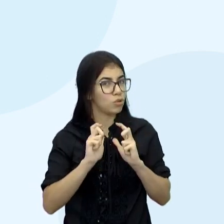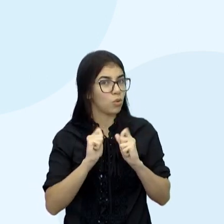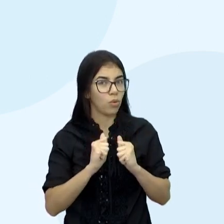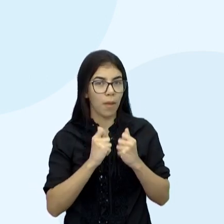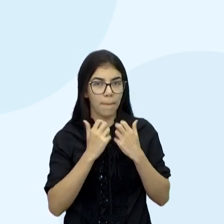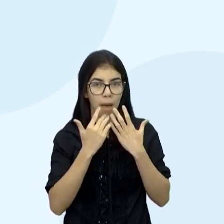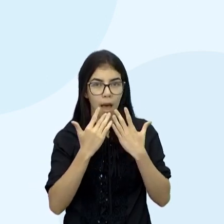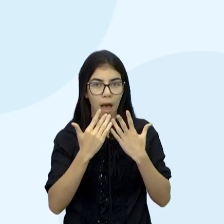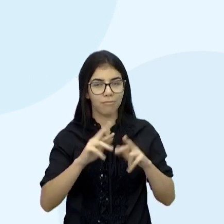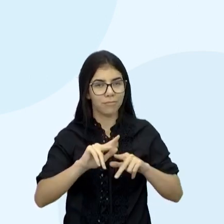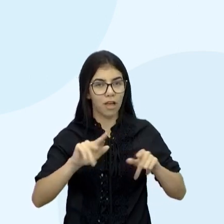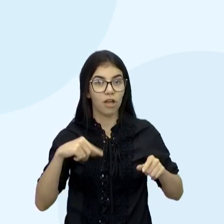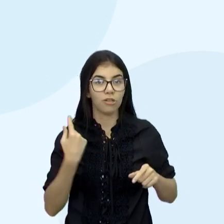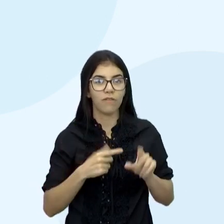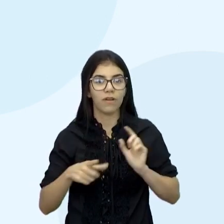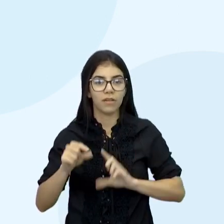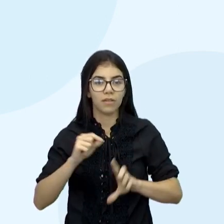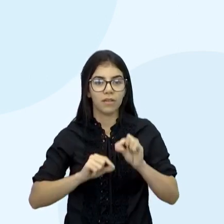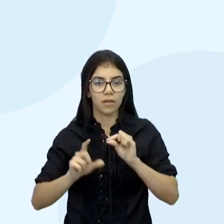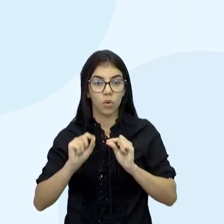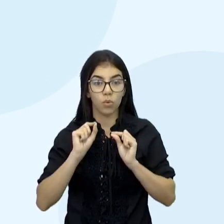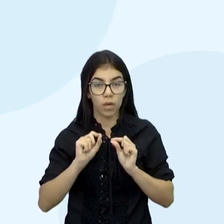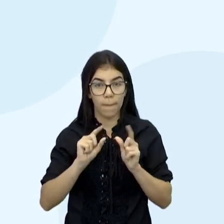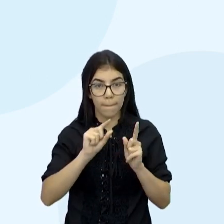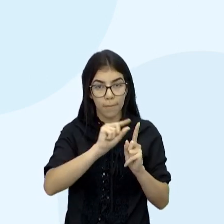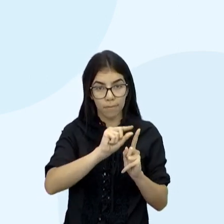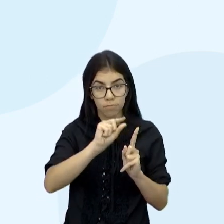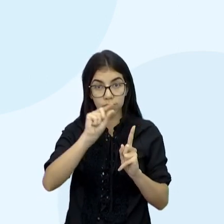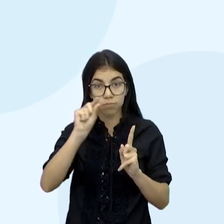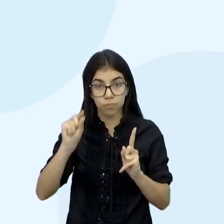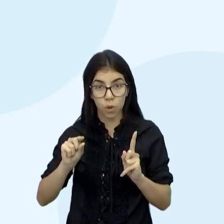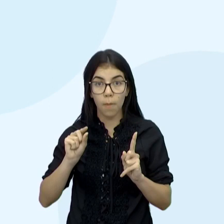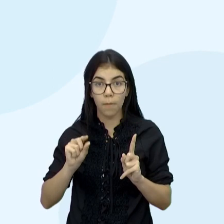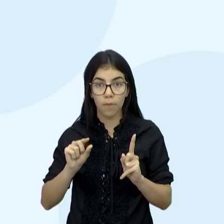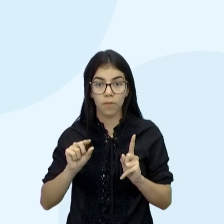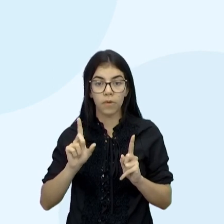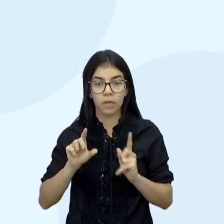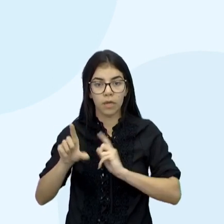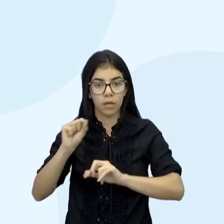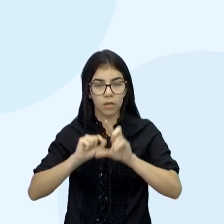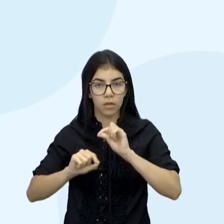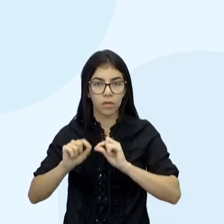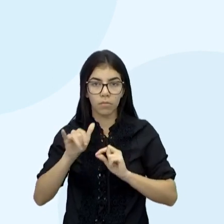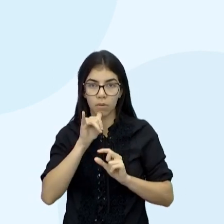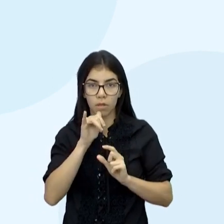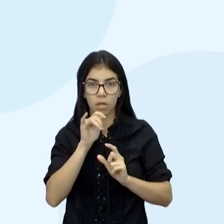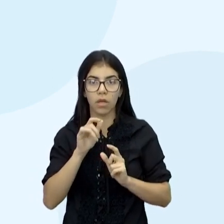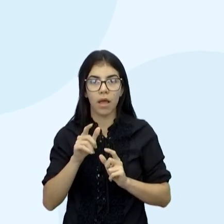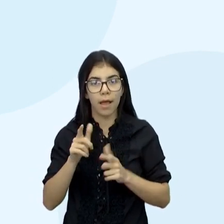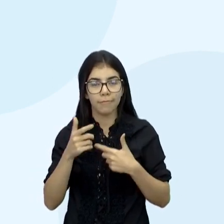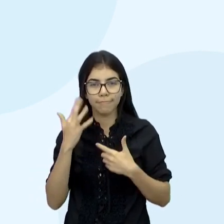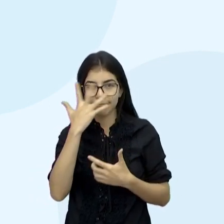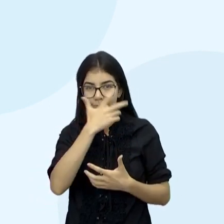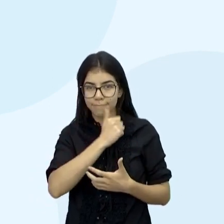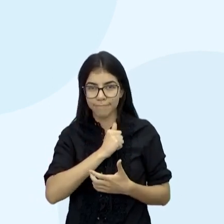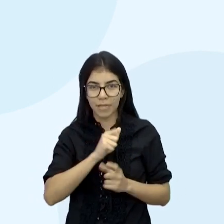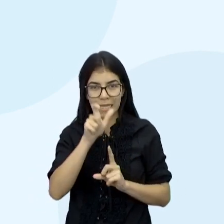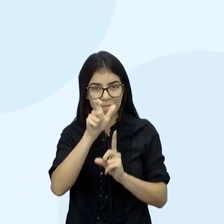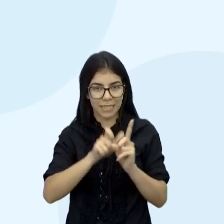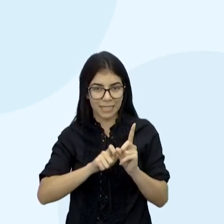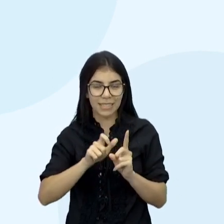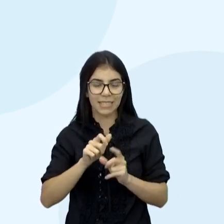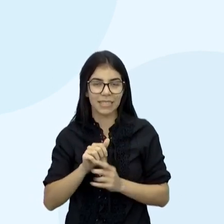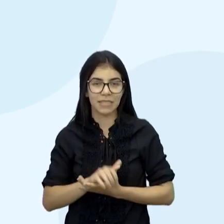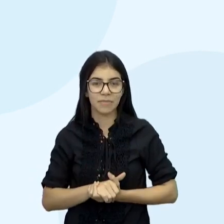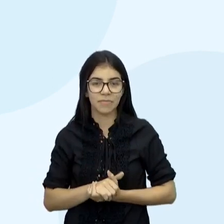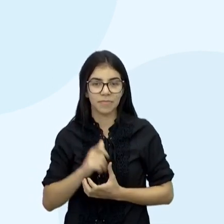as cores. A gente vai escolher o bloco e vai arrastar aqui para o lado, lembrando que está selecionada a nossa linda Avery, que é a nossa atora aí, né, no